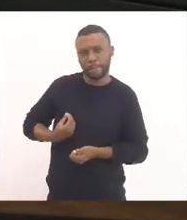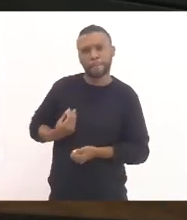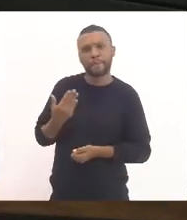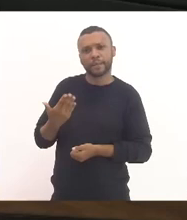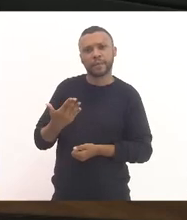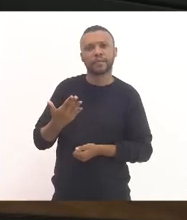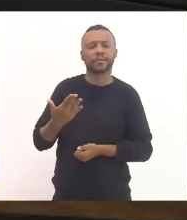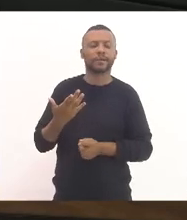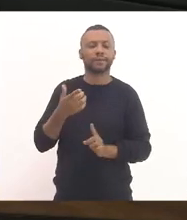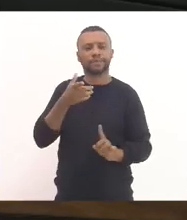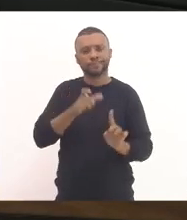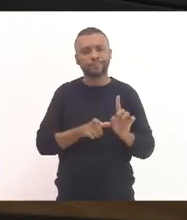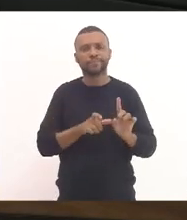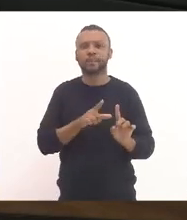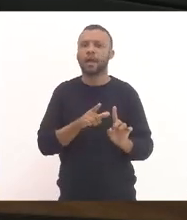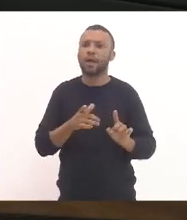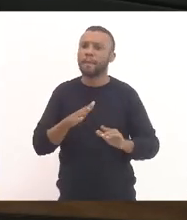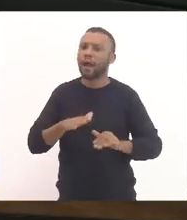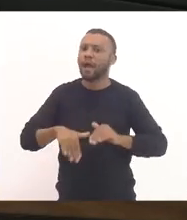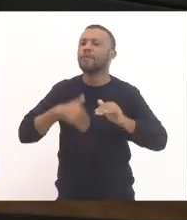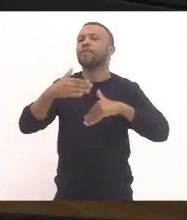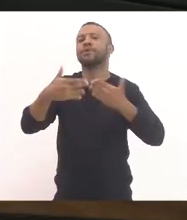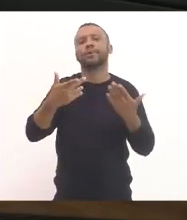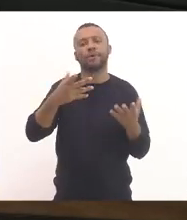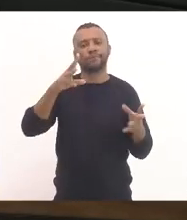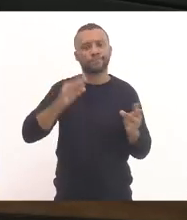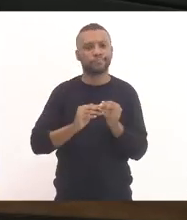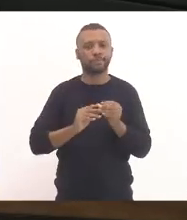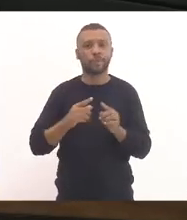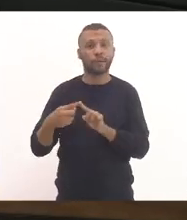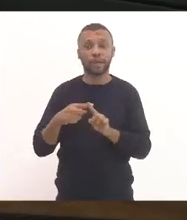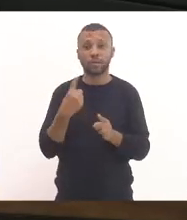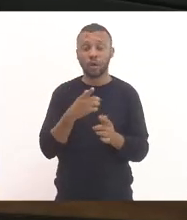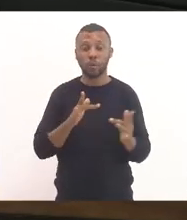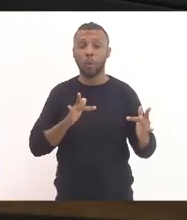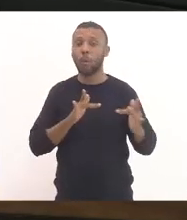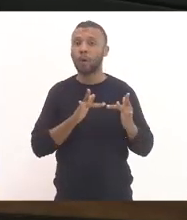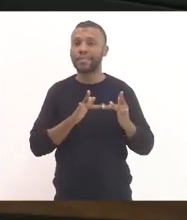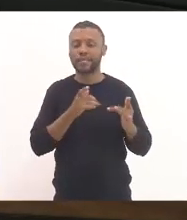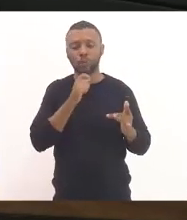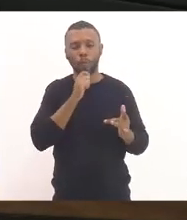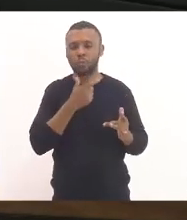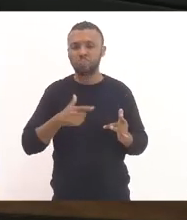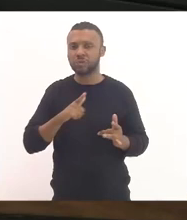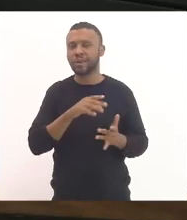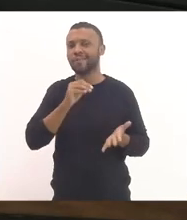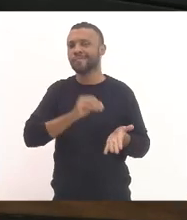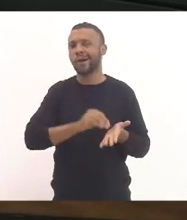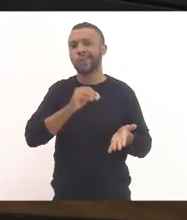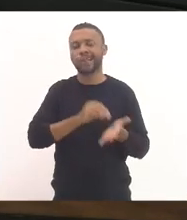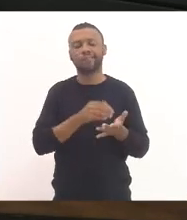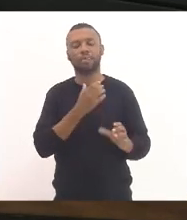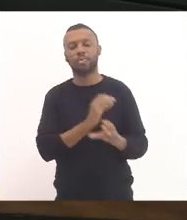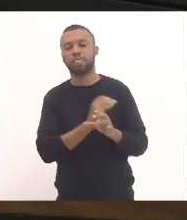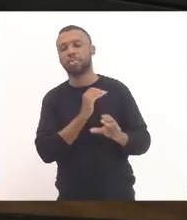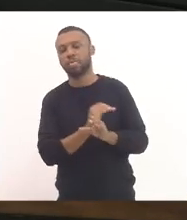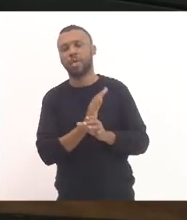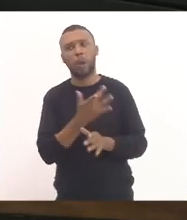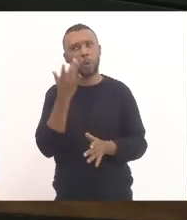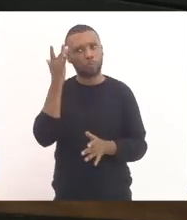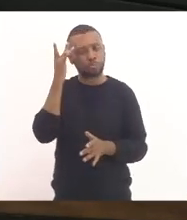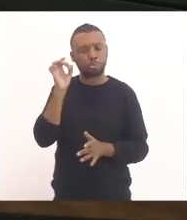presença do autor Jansen já uma evolução Porque nós não tínhamos esse contato entendeu Não sei porque